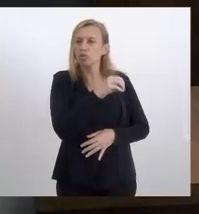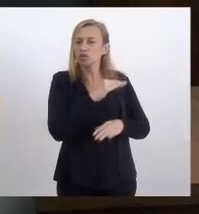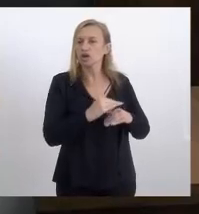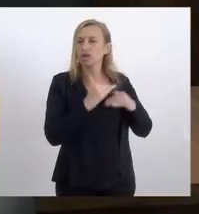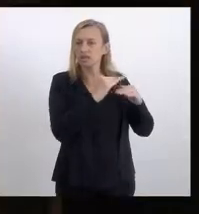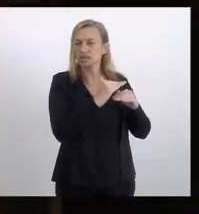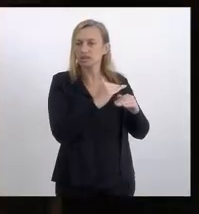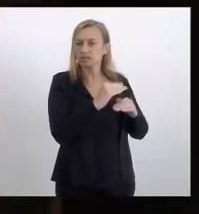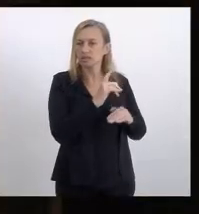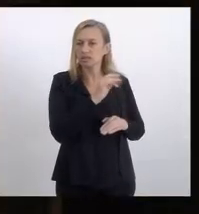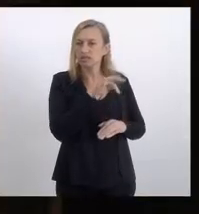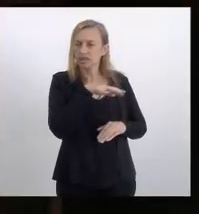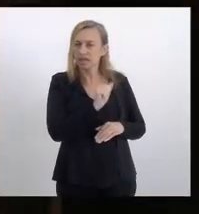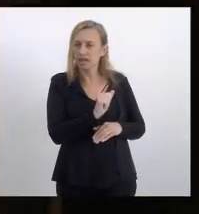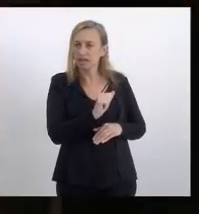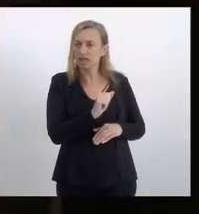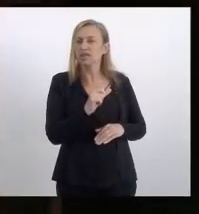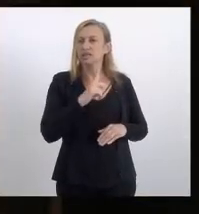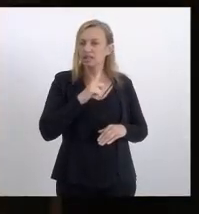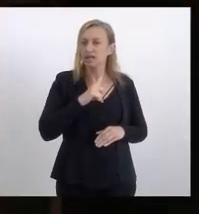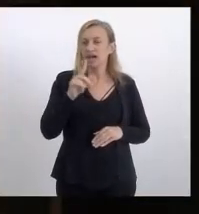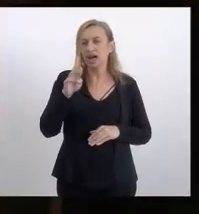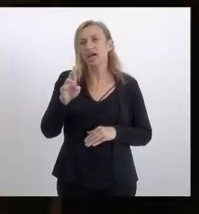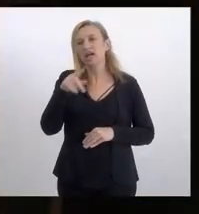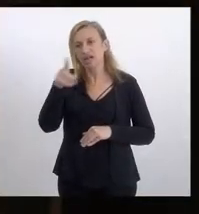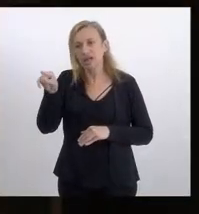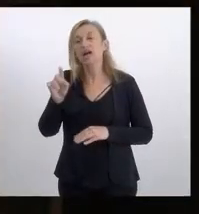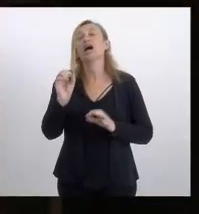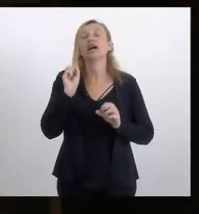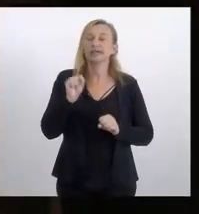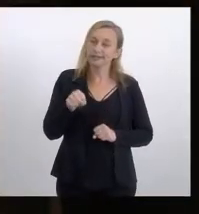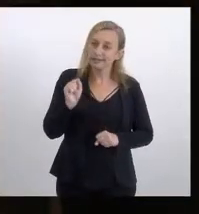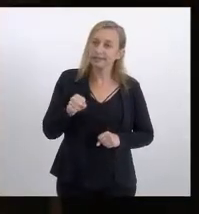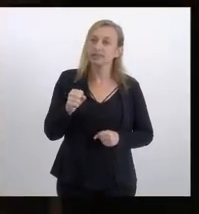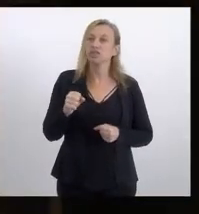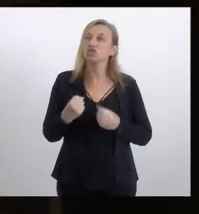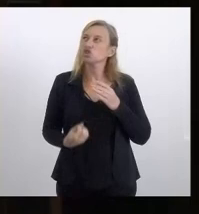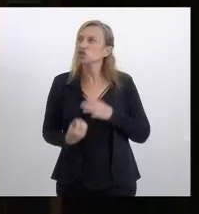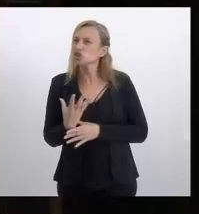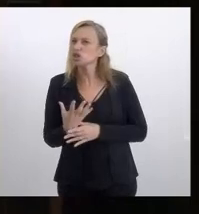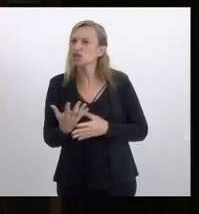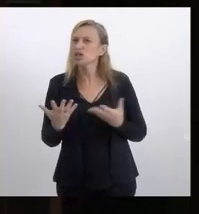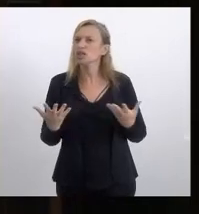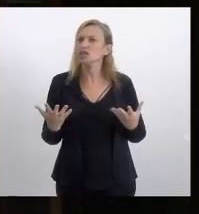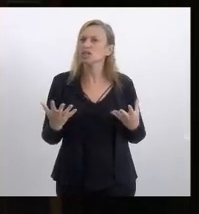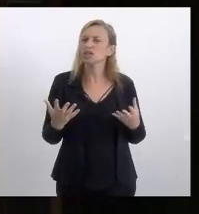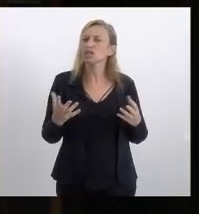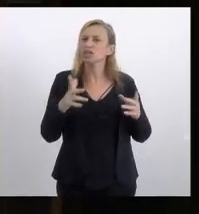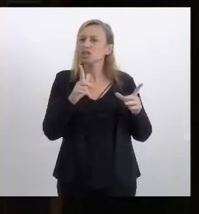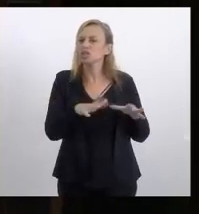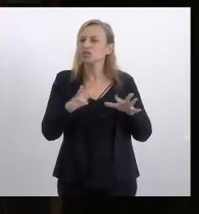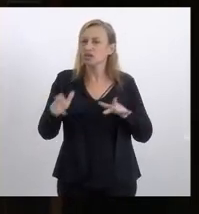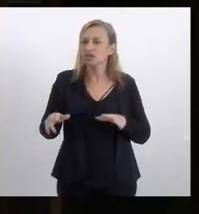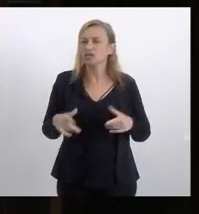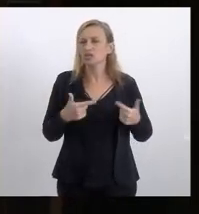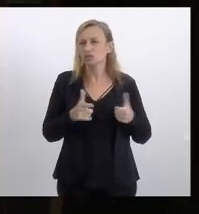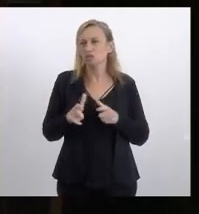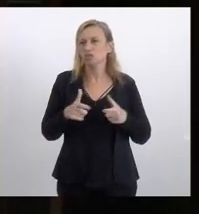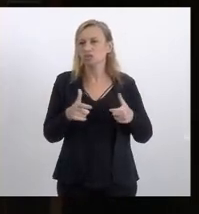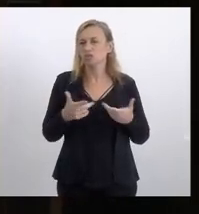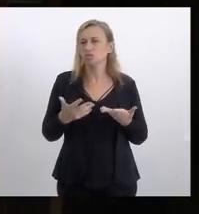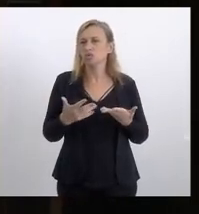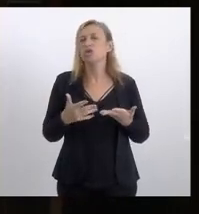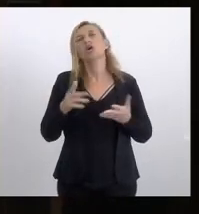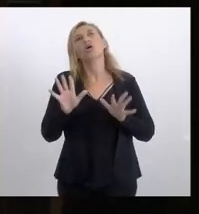acima adicionar atividade e ainda tem a Gran porque aí sim a gente cria mecanismos diversos ou